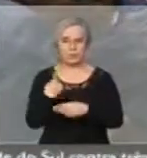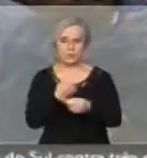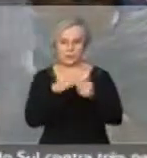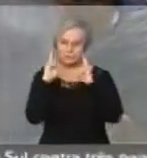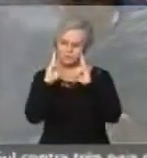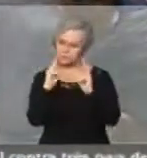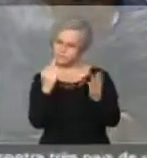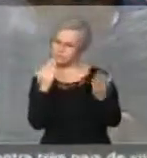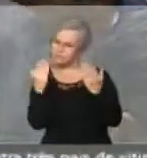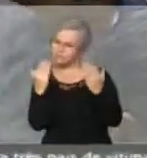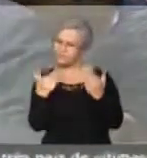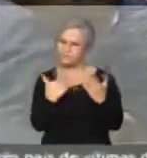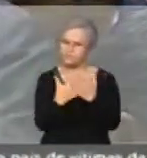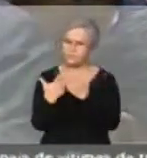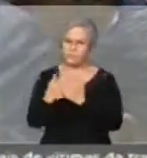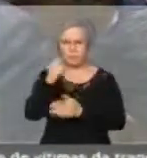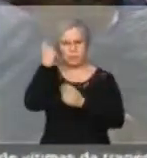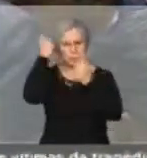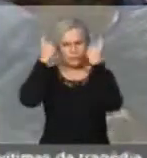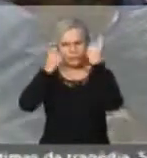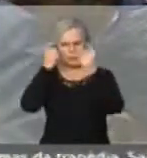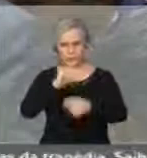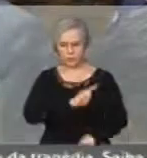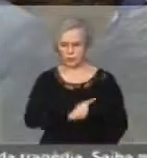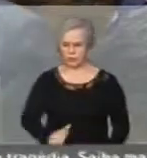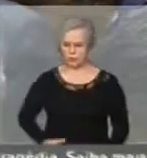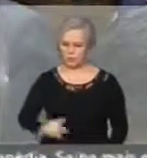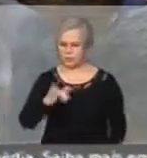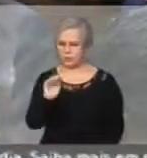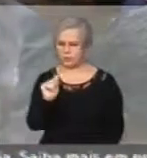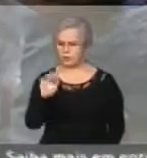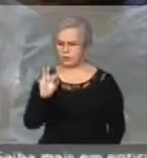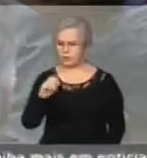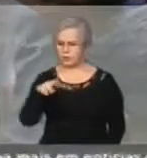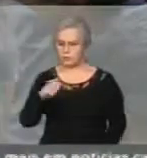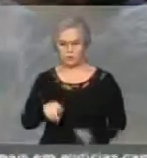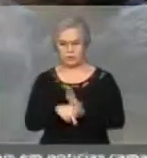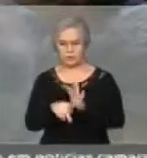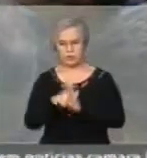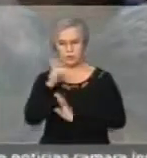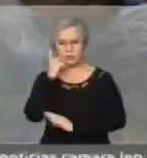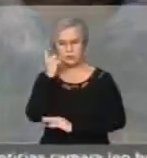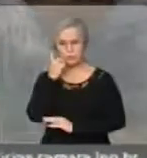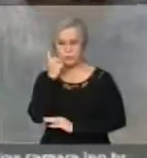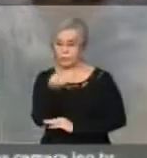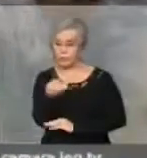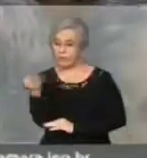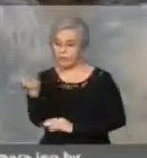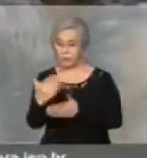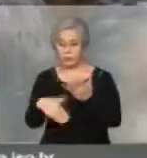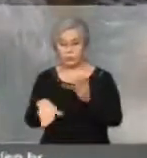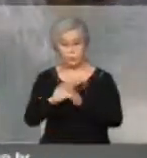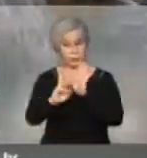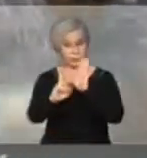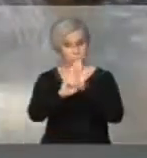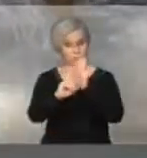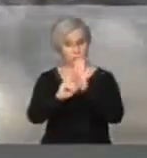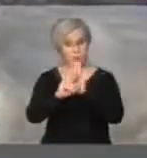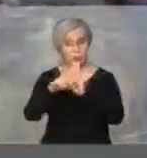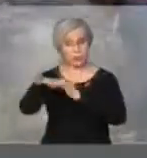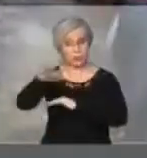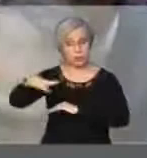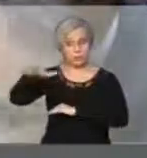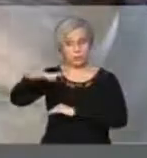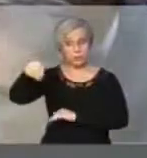muita ponderação as preocupações do governador Jatene, do senador Flecha, do deputado Nilson Pinto, de todos que representam